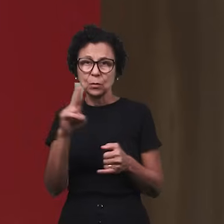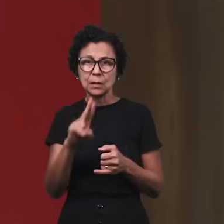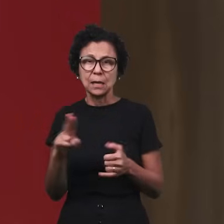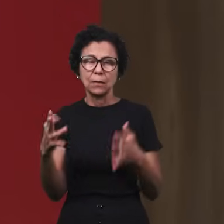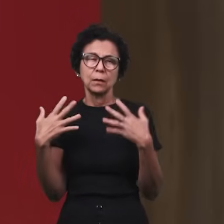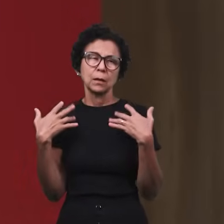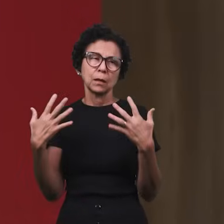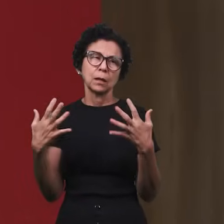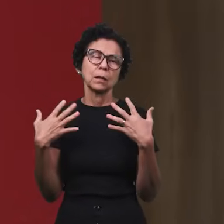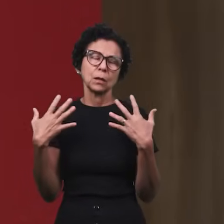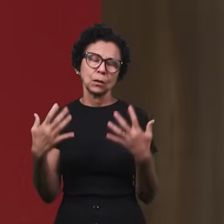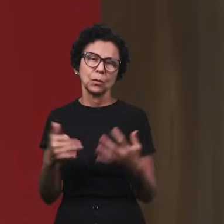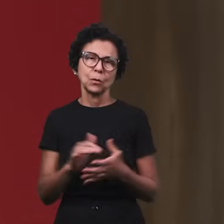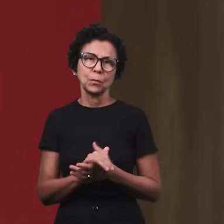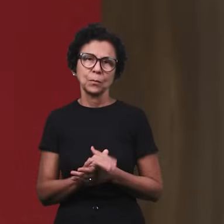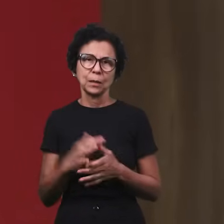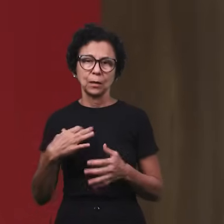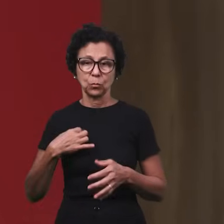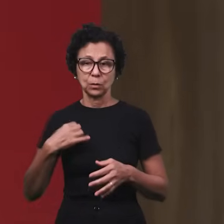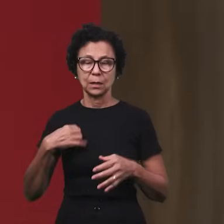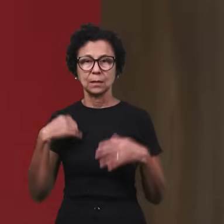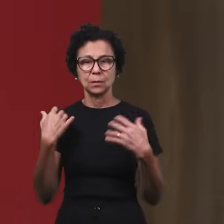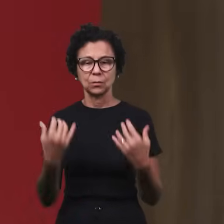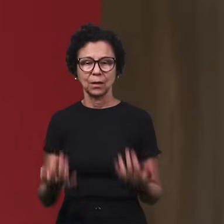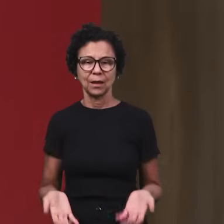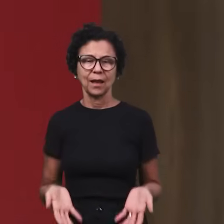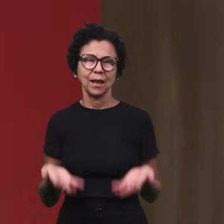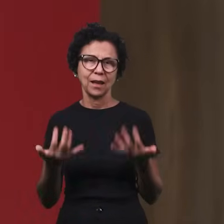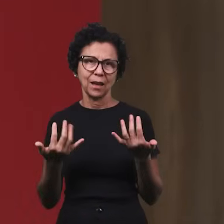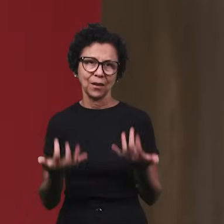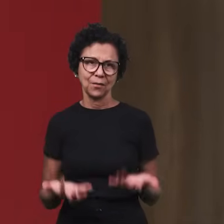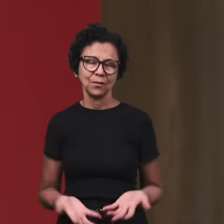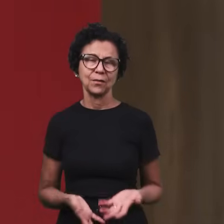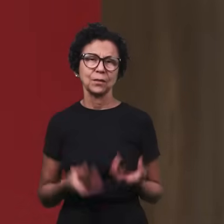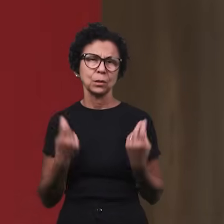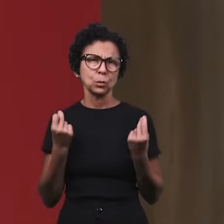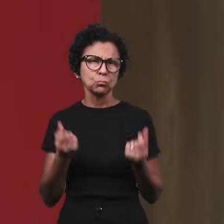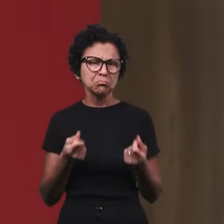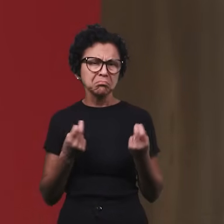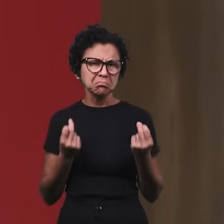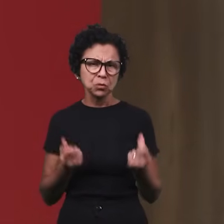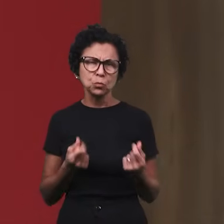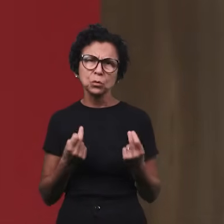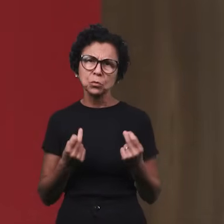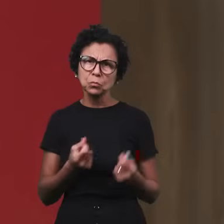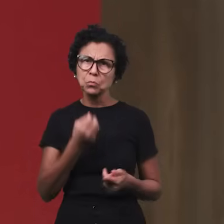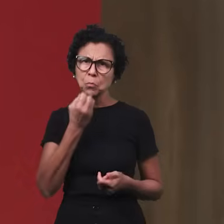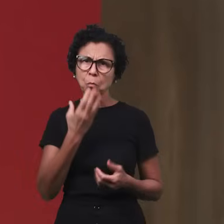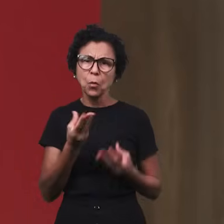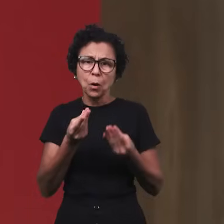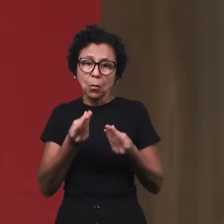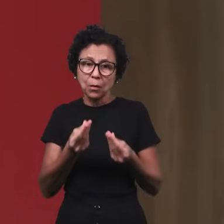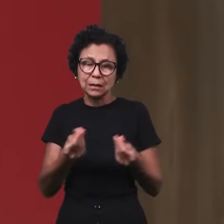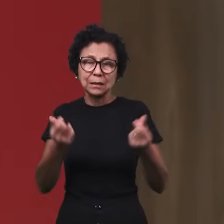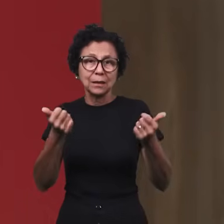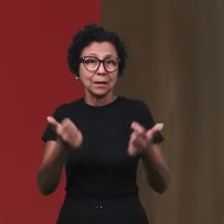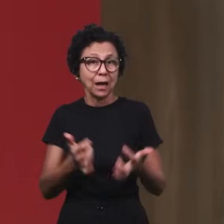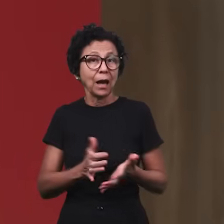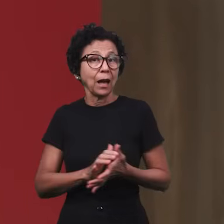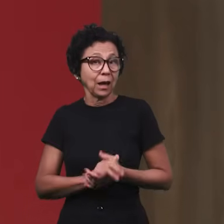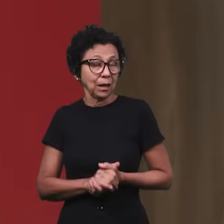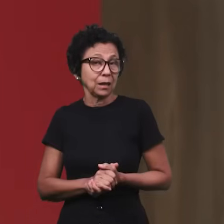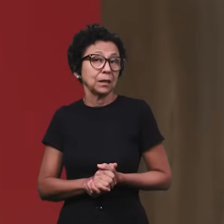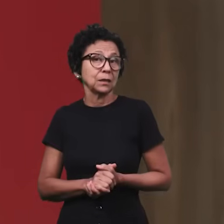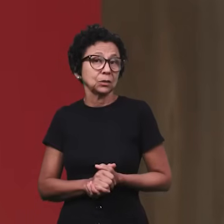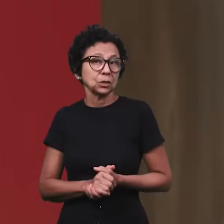leve, ele tinha boa resistência, ele tinha durabilidade. E também ele era considerado um tecido nobre, porque